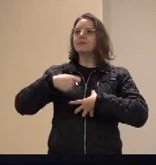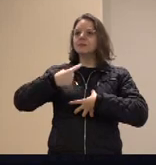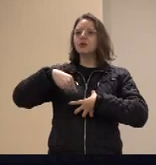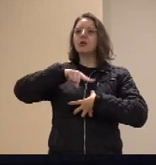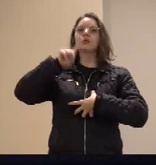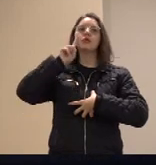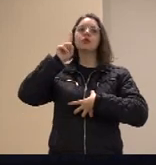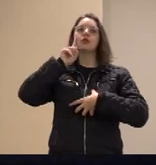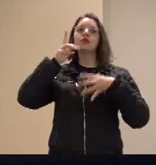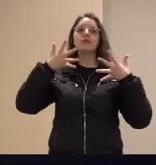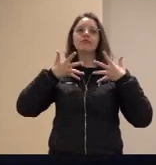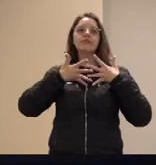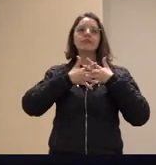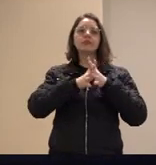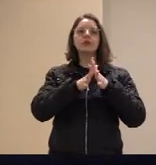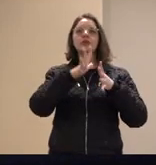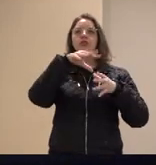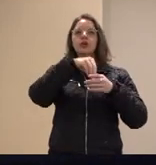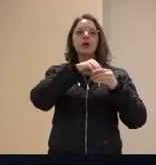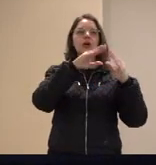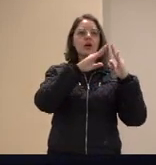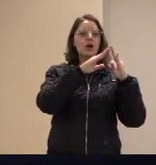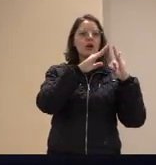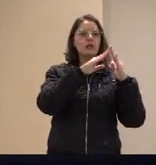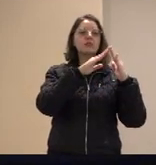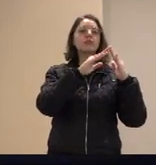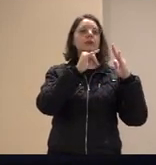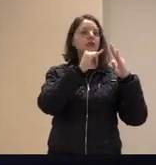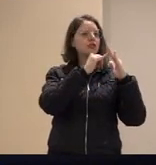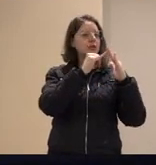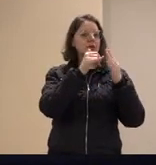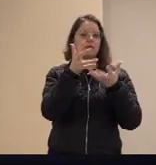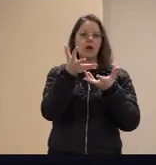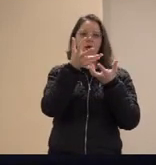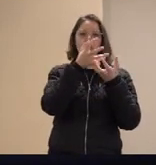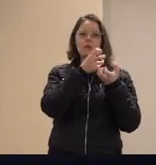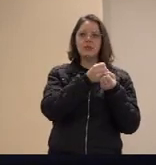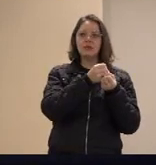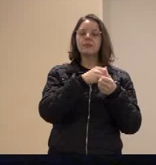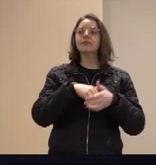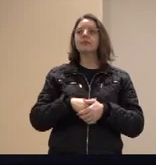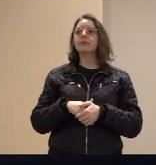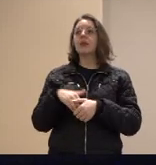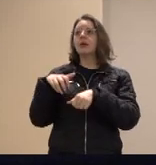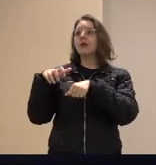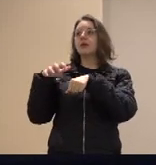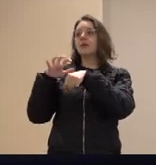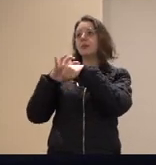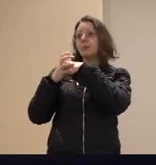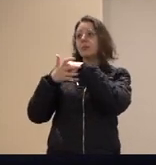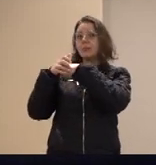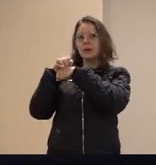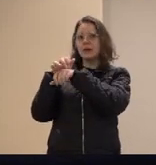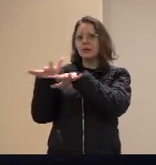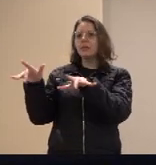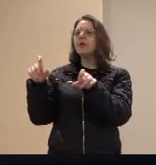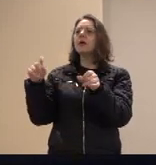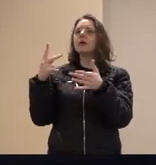num acolhimento, num abrigamento, numa instituição. A Covid, a pandemia, separou todo